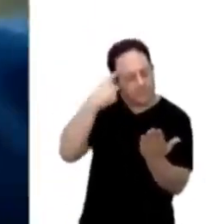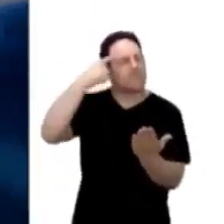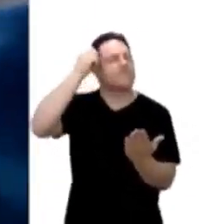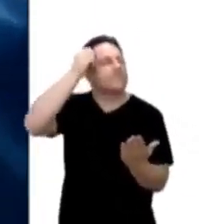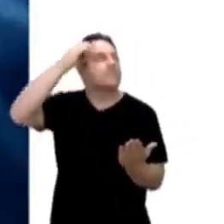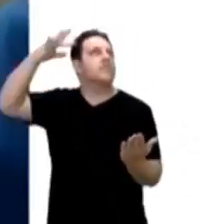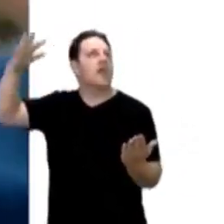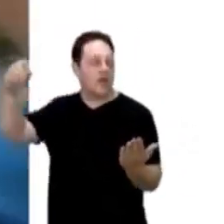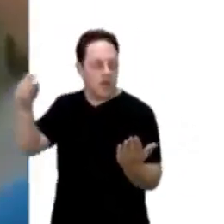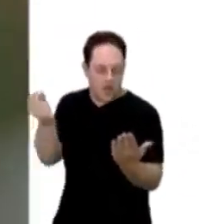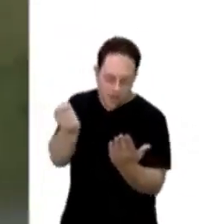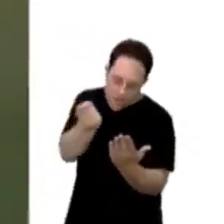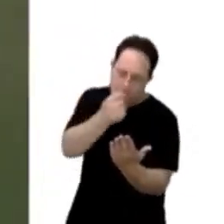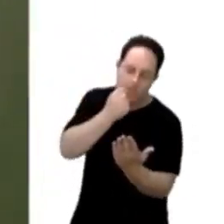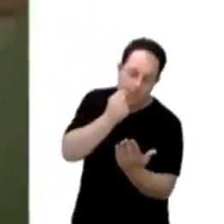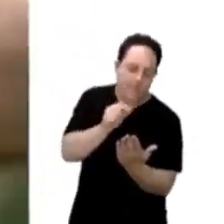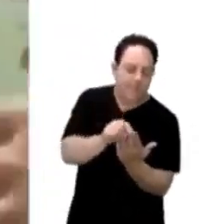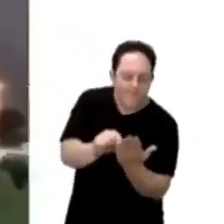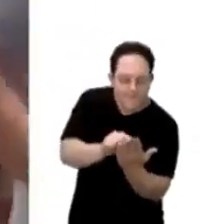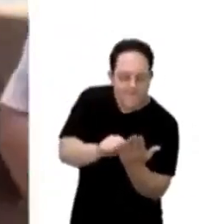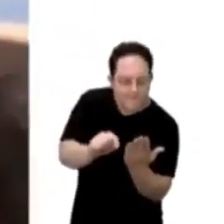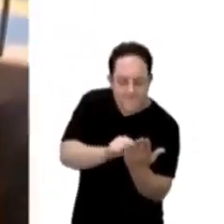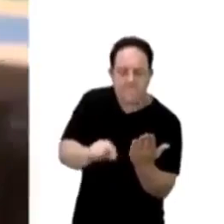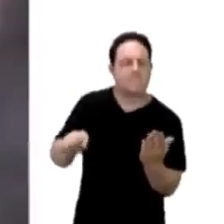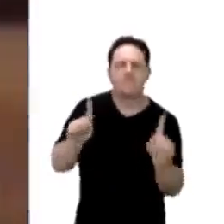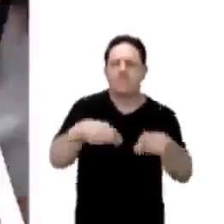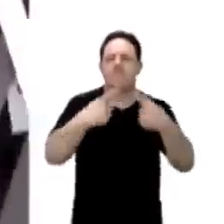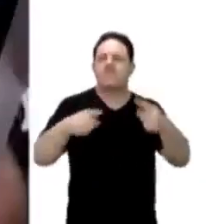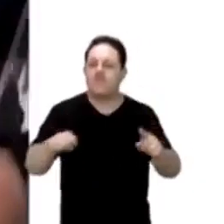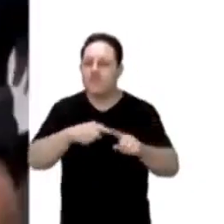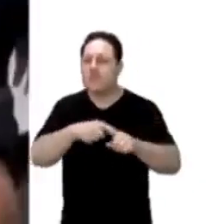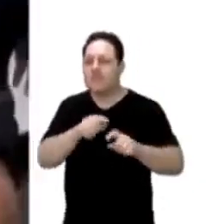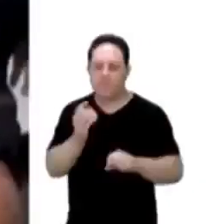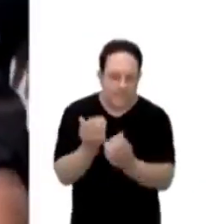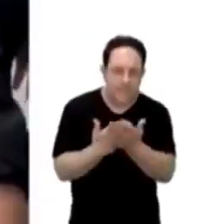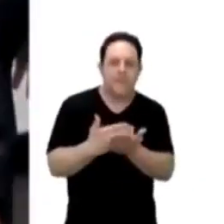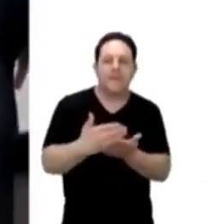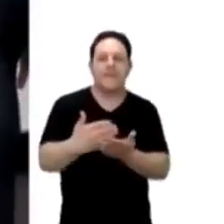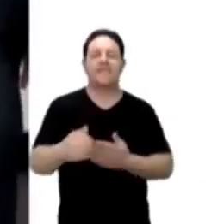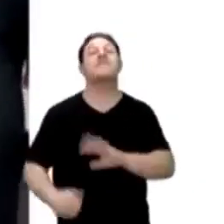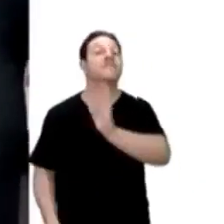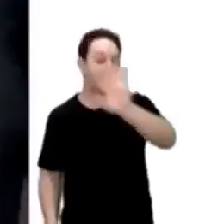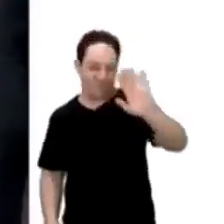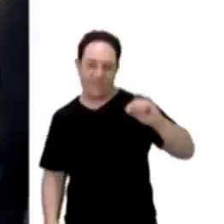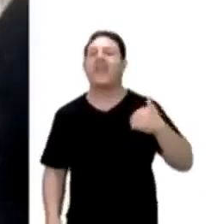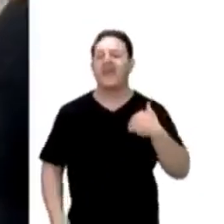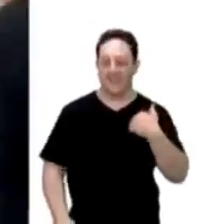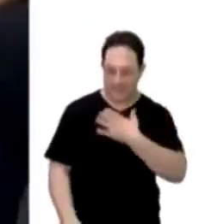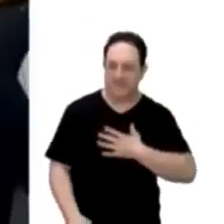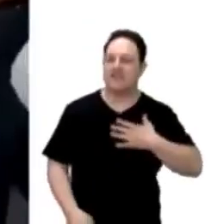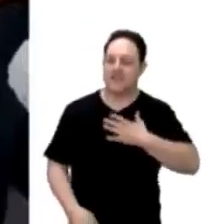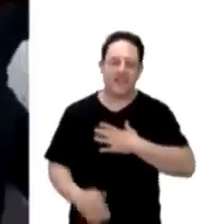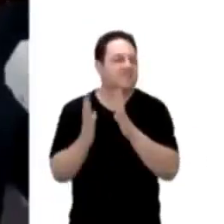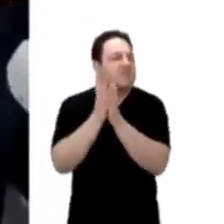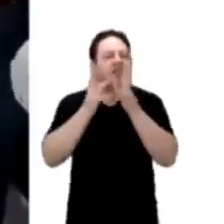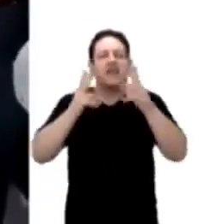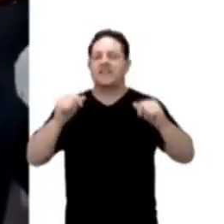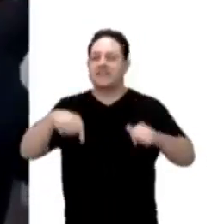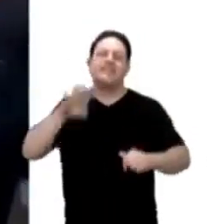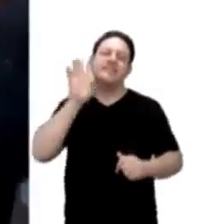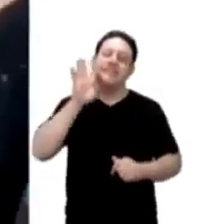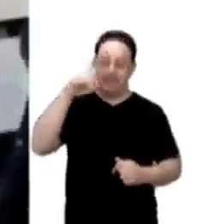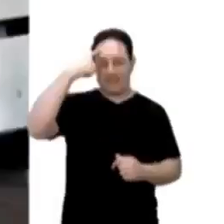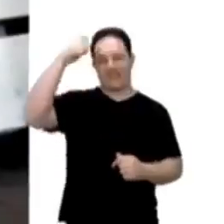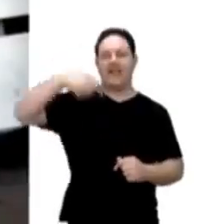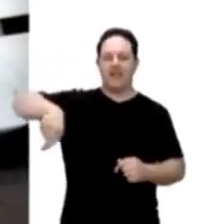ponta de uma lapiseira. As primeiras músicas nasceram lá numa aula. Oi, meu nome é Lara, tenho 9 anos. Eu participo da Jornada X. O nome da minha liga é Desliga Capão. E eu participo